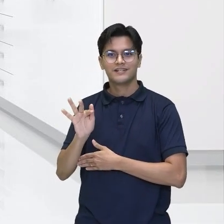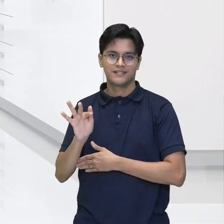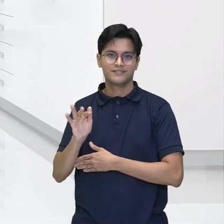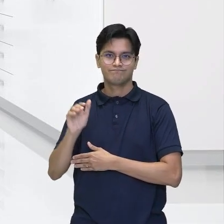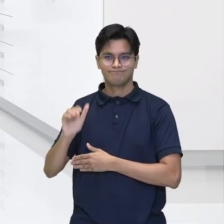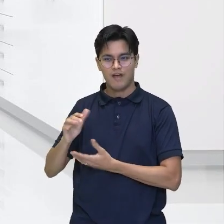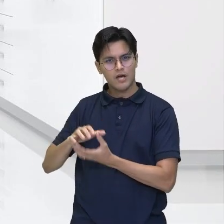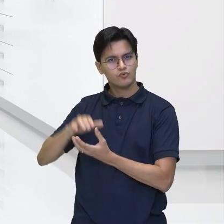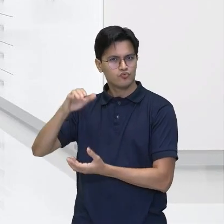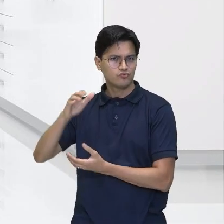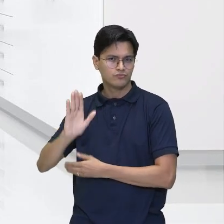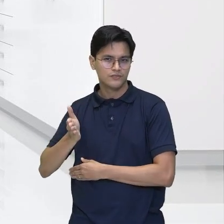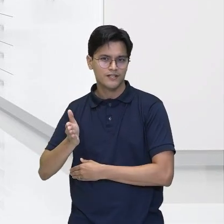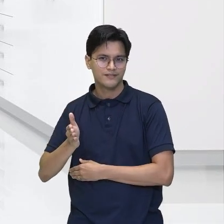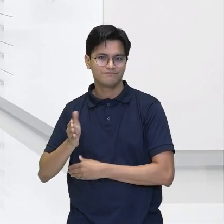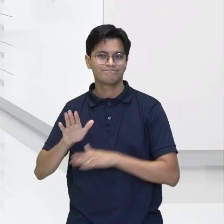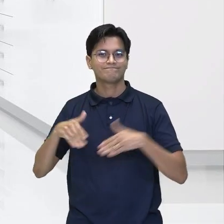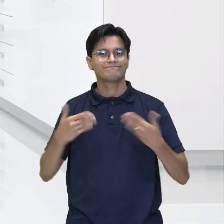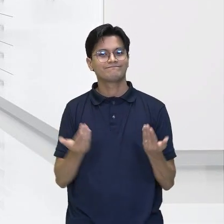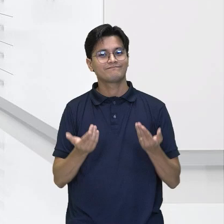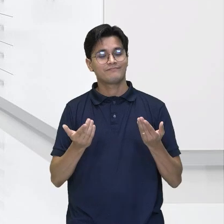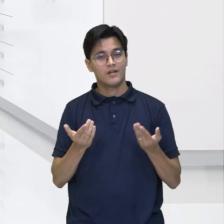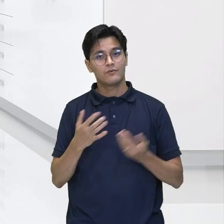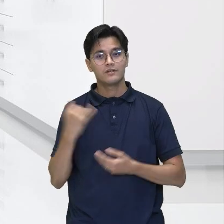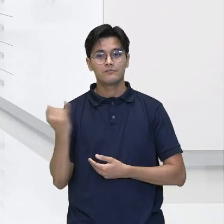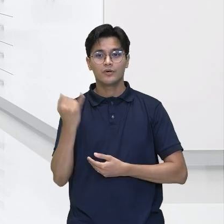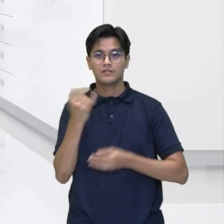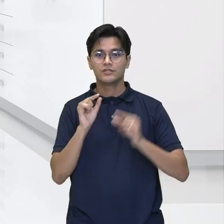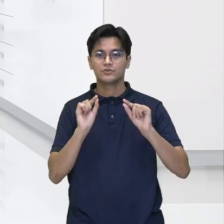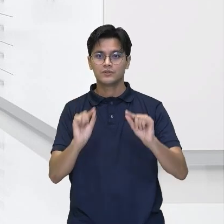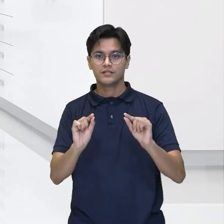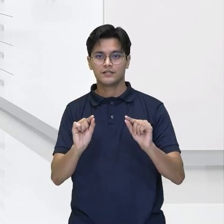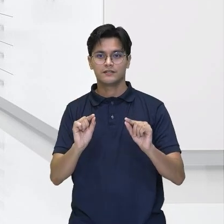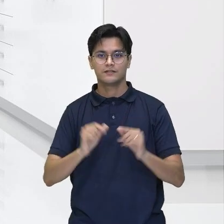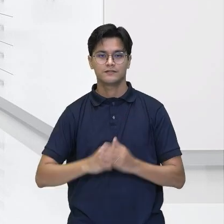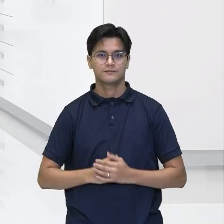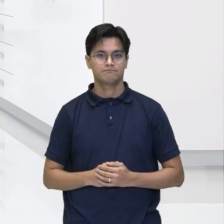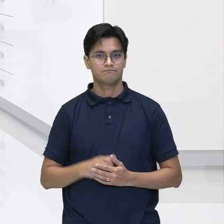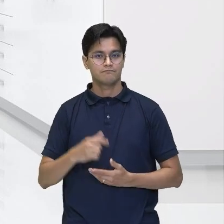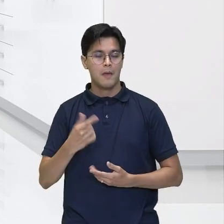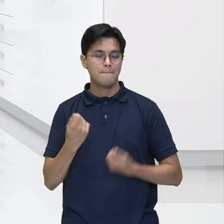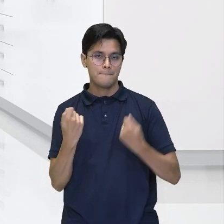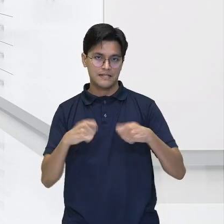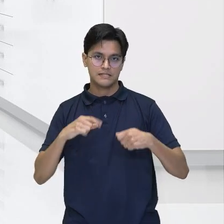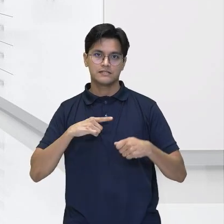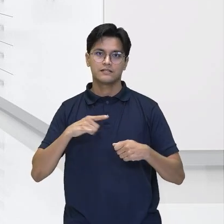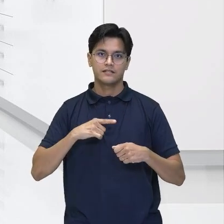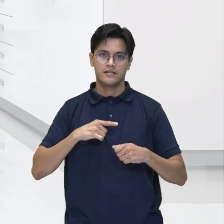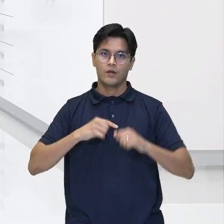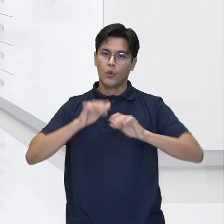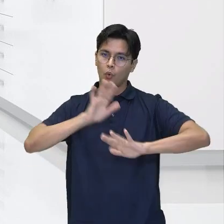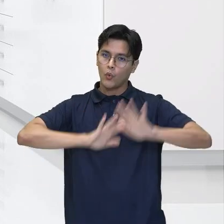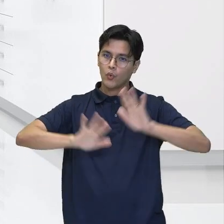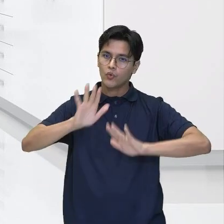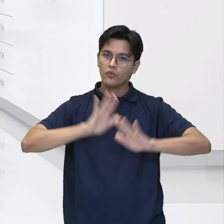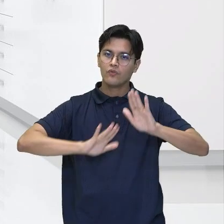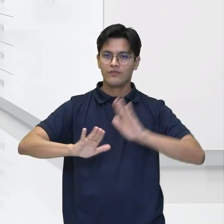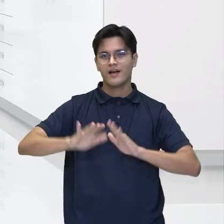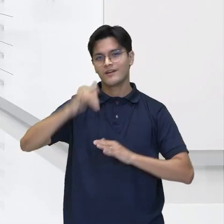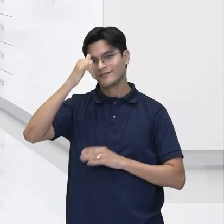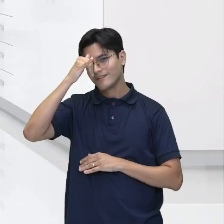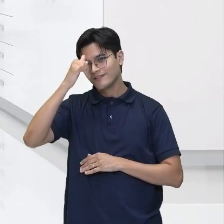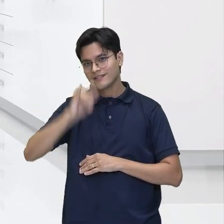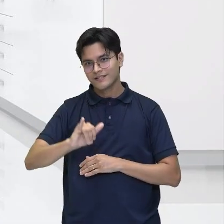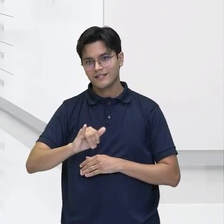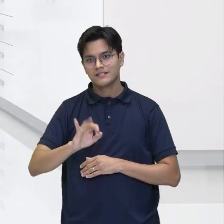adulto. Então, é importante nós termos aí os cuidados, né, neste momento que hoje em dia nós